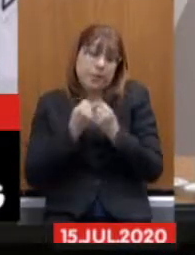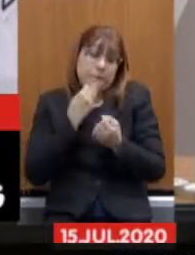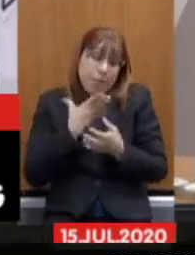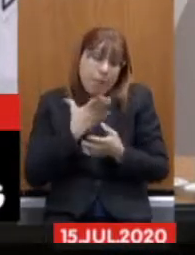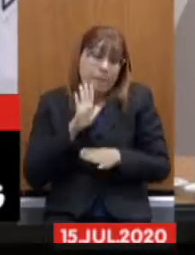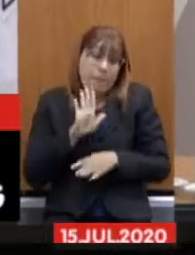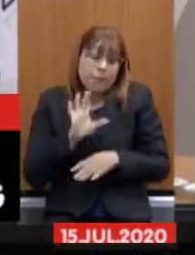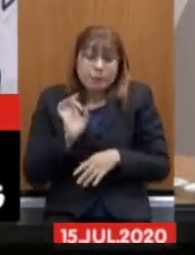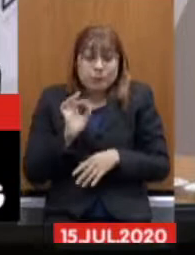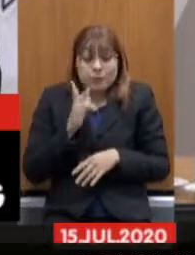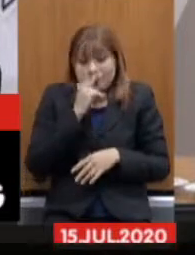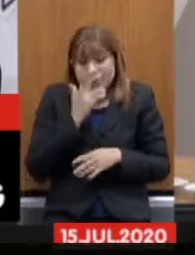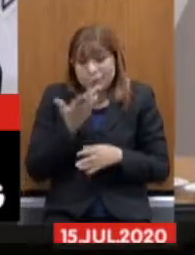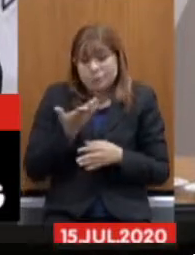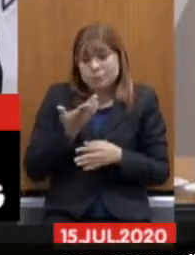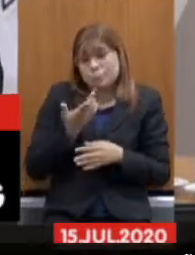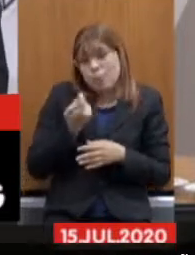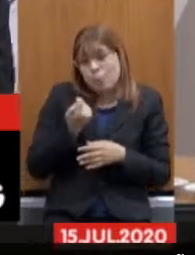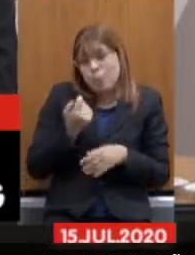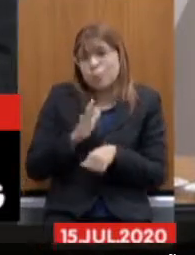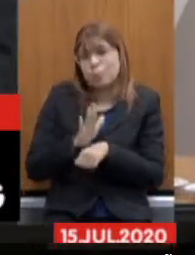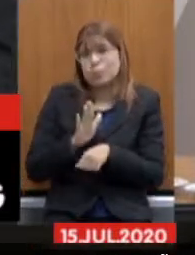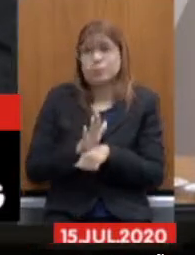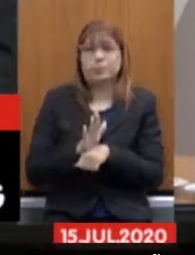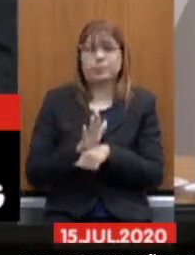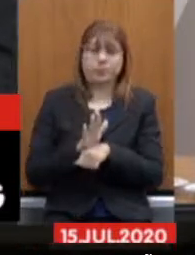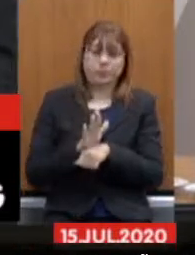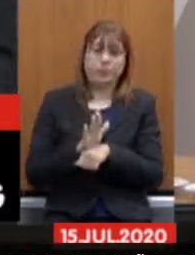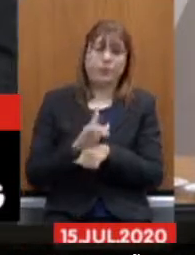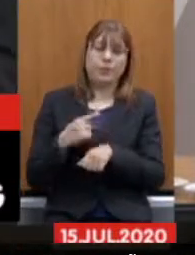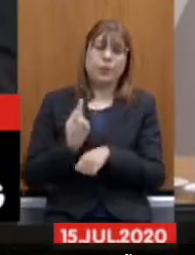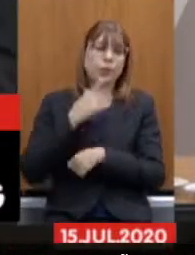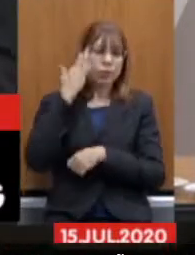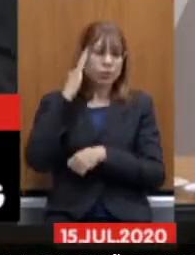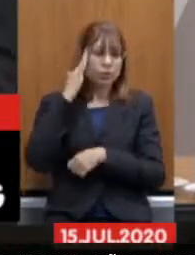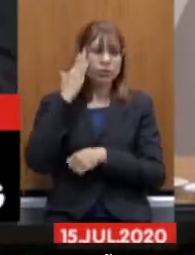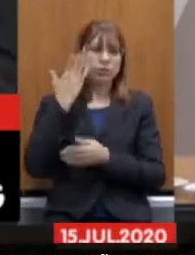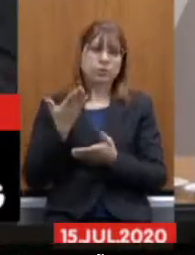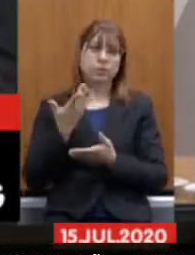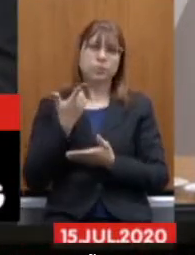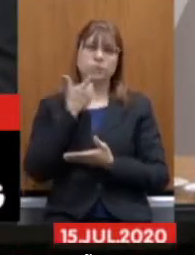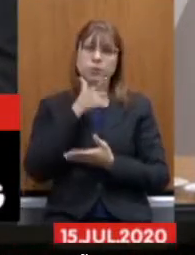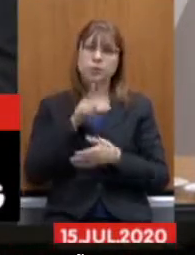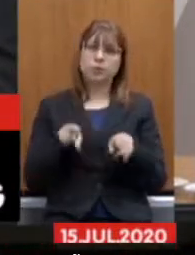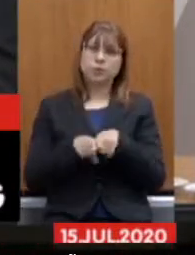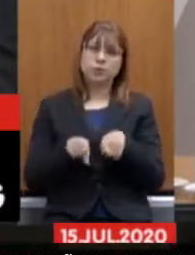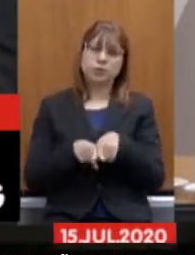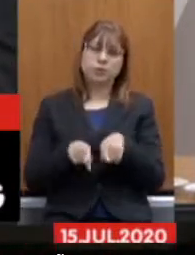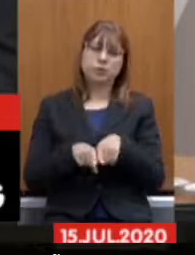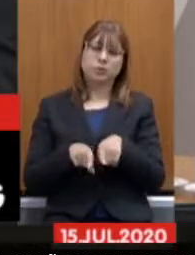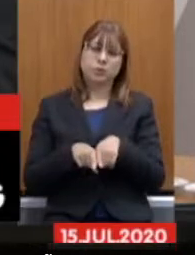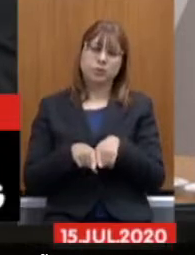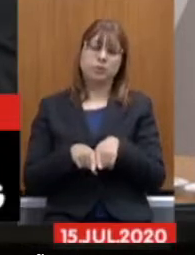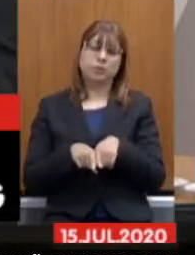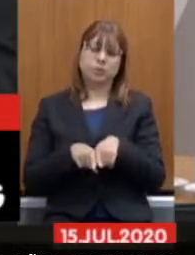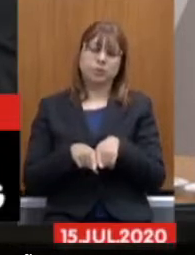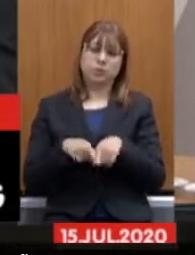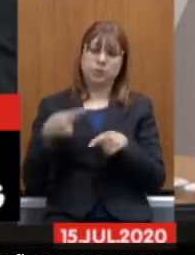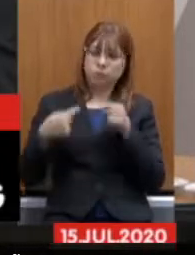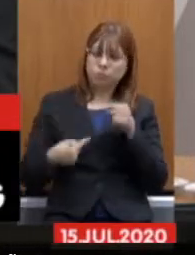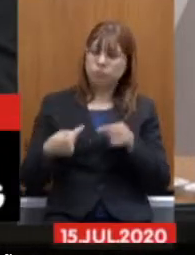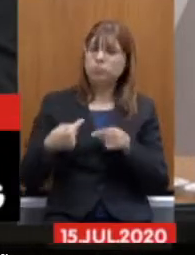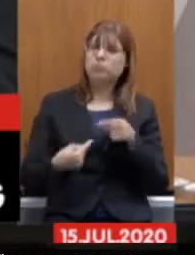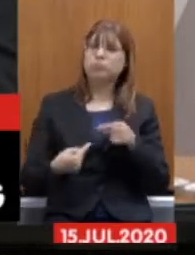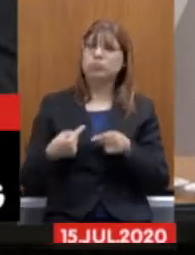isso ele é só um paliativo né o e entendemos aí que até para paridade de armas do debate nós vamos precisar